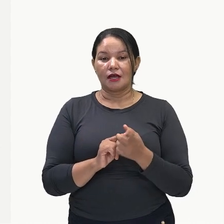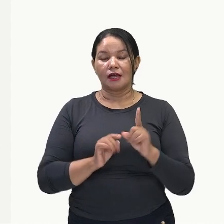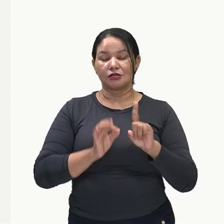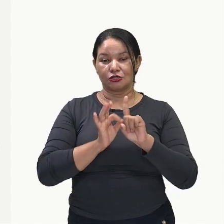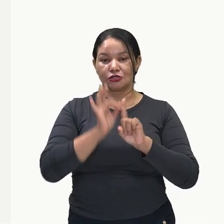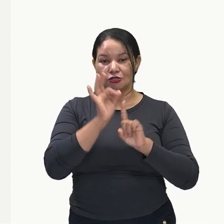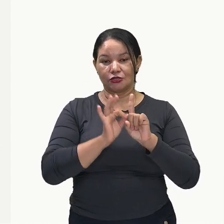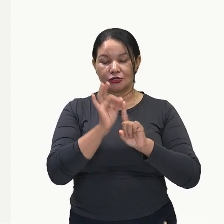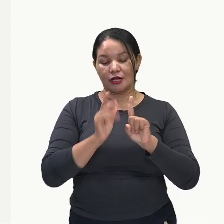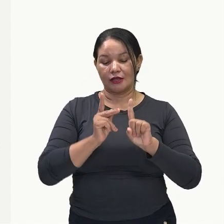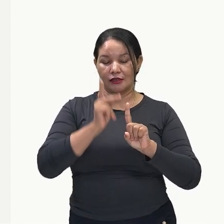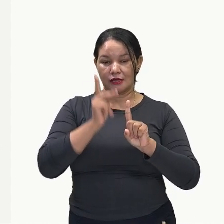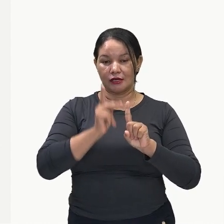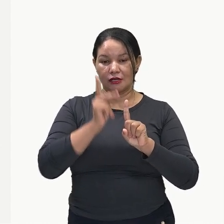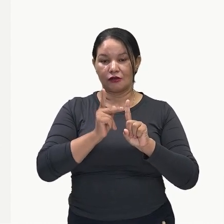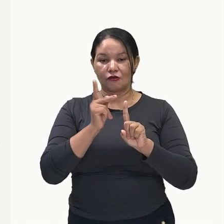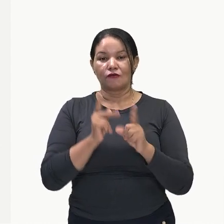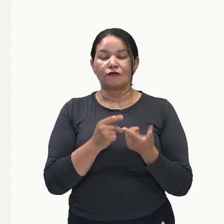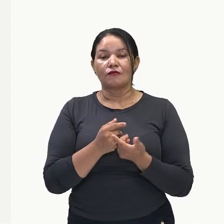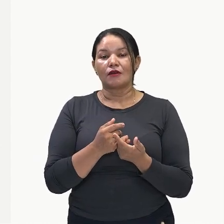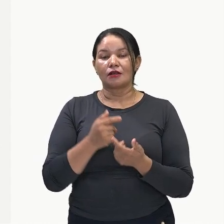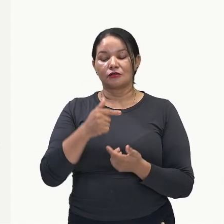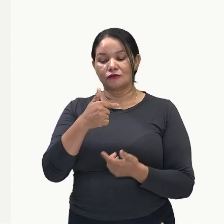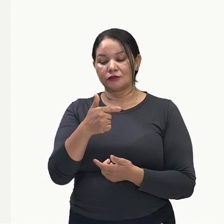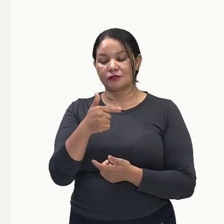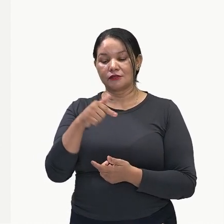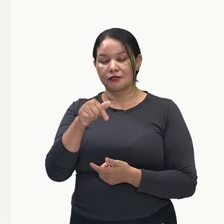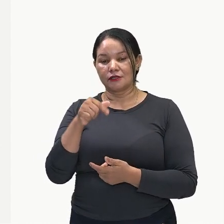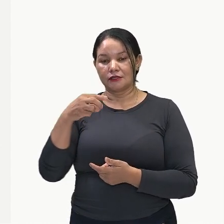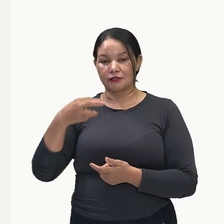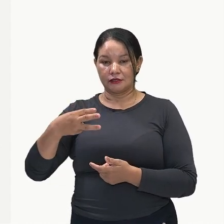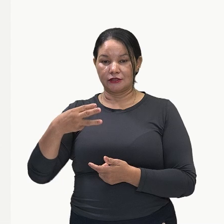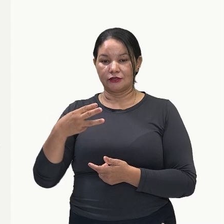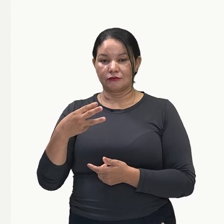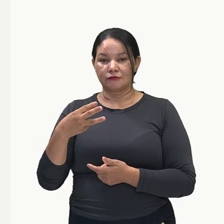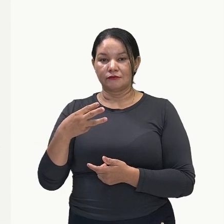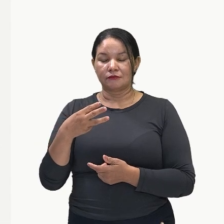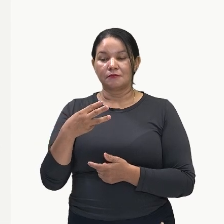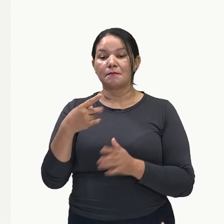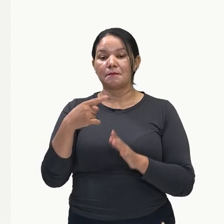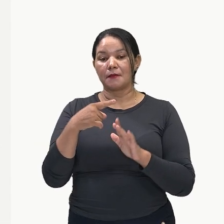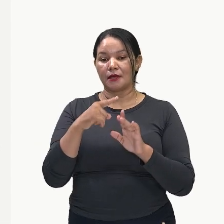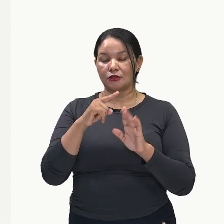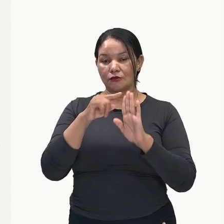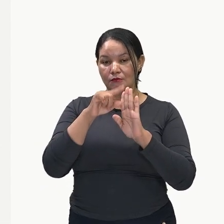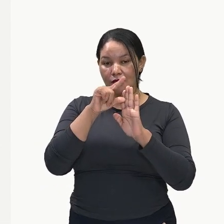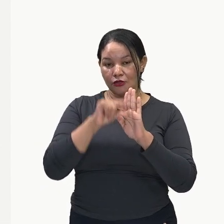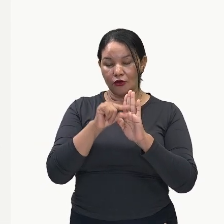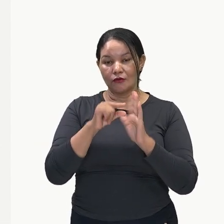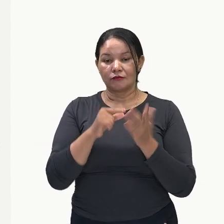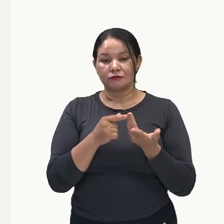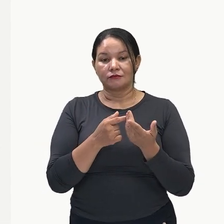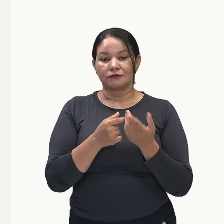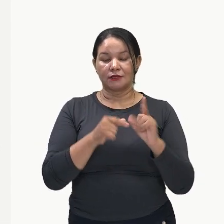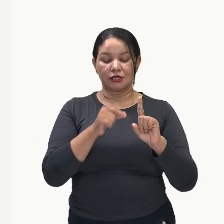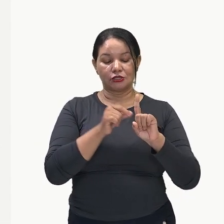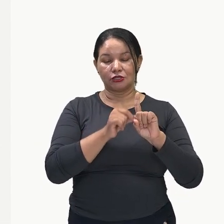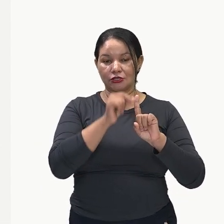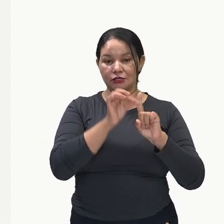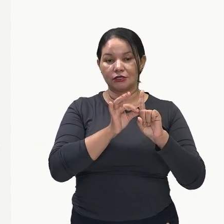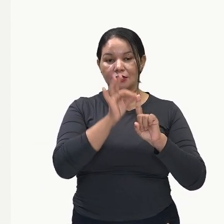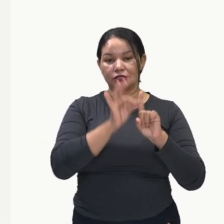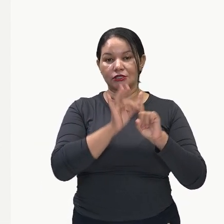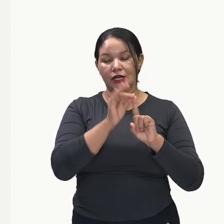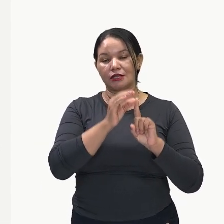de 273 graus, menores do que na escala Celsius, certo?